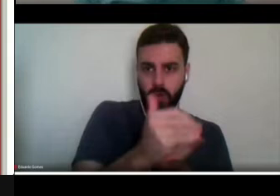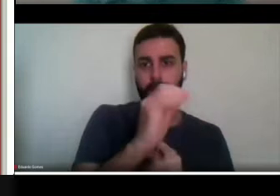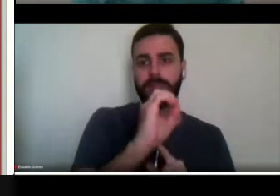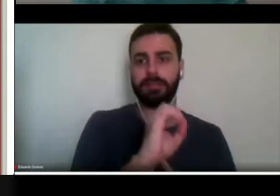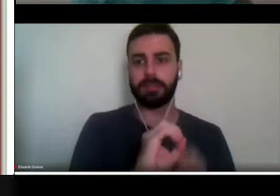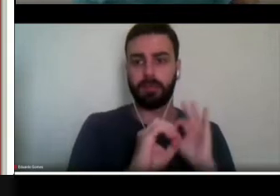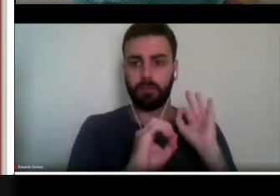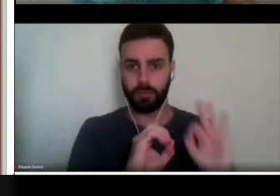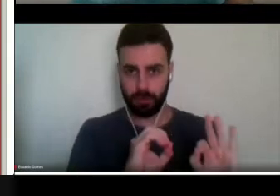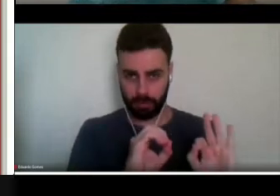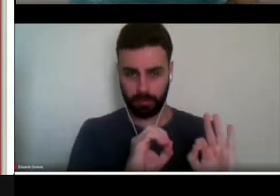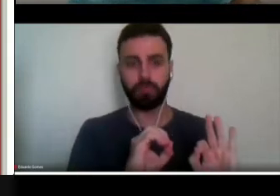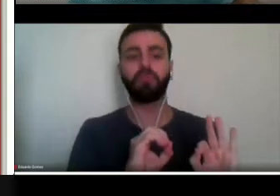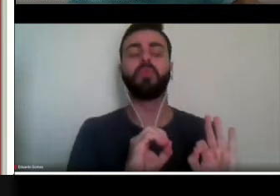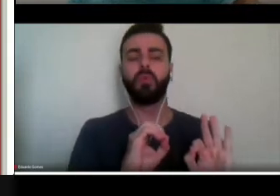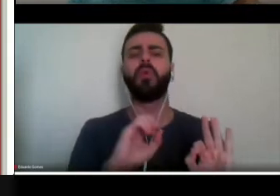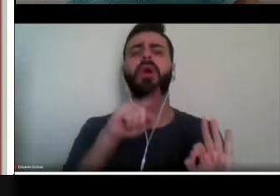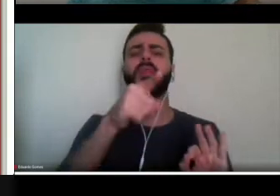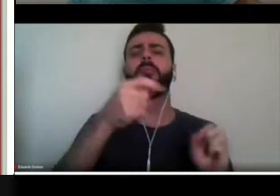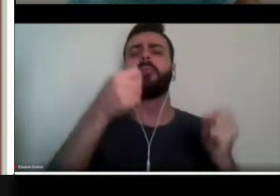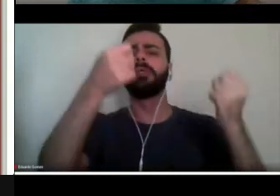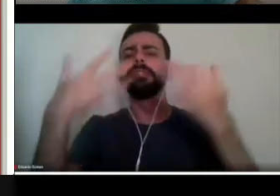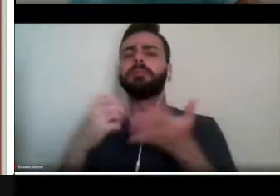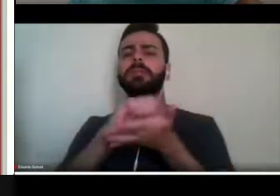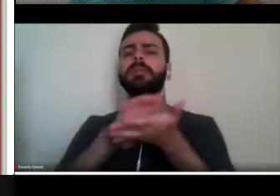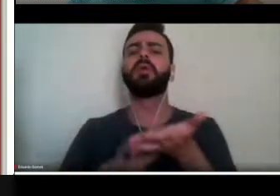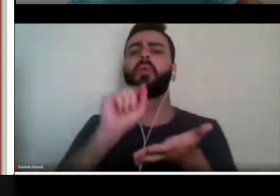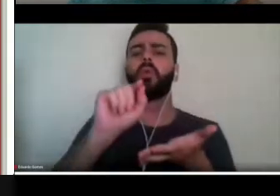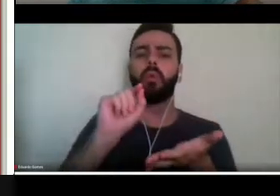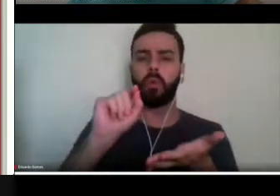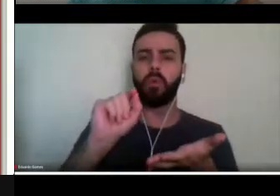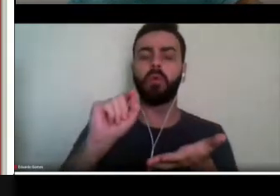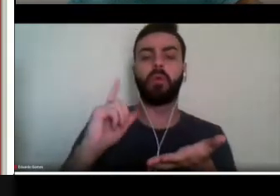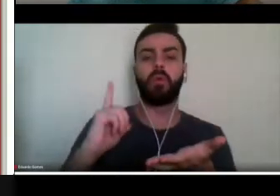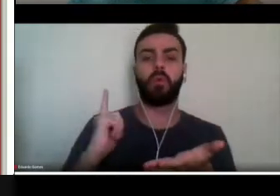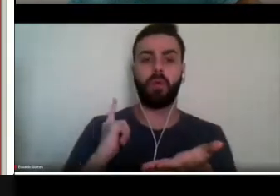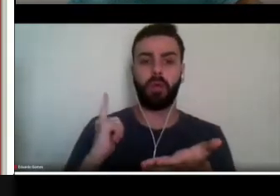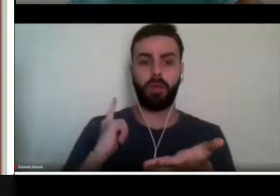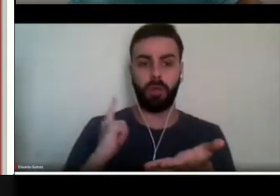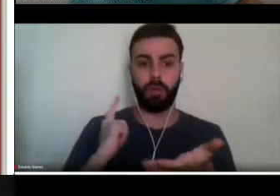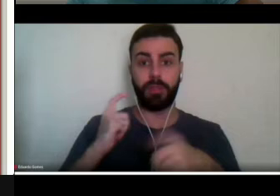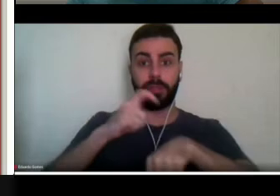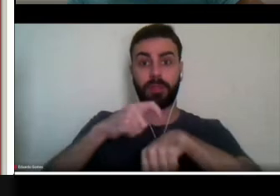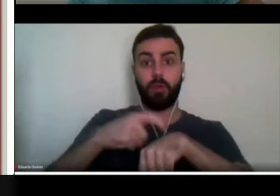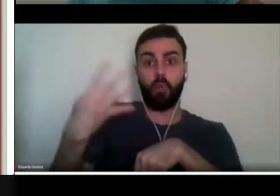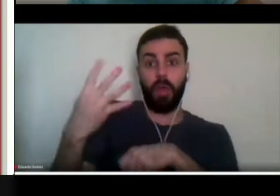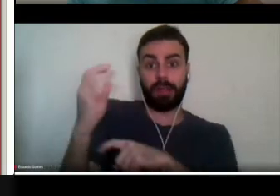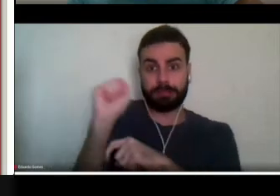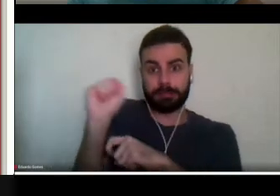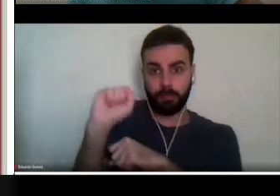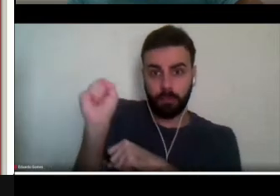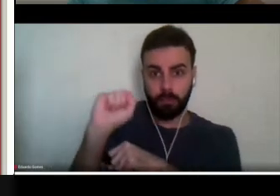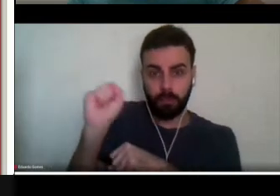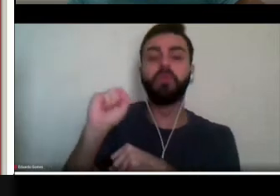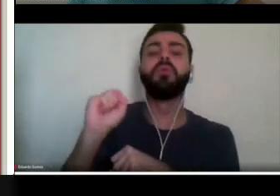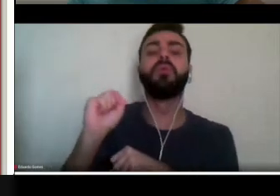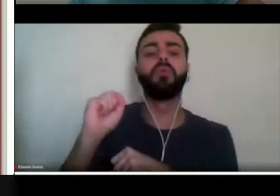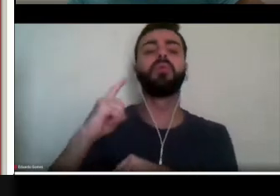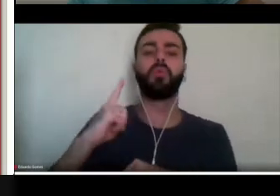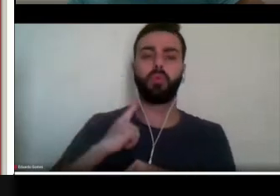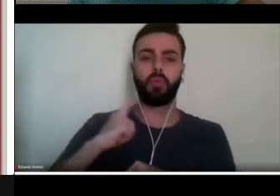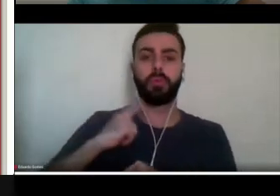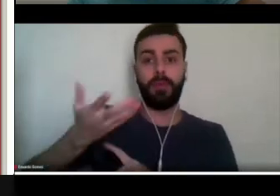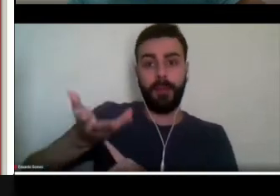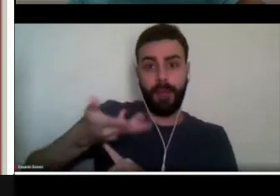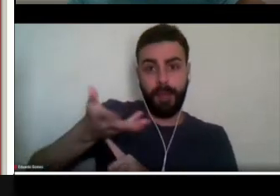que nos primeiros 4 segundos, né, eu tenho uma aceleração constante de